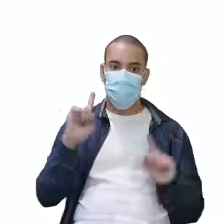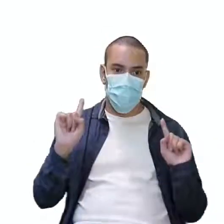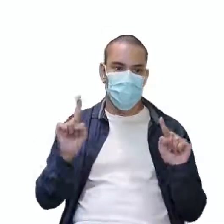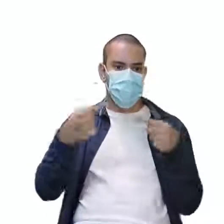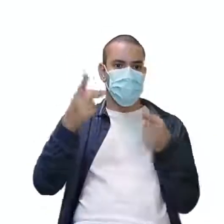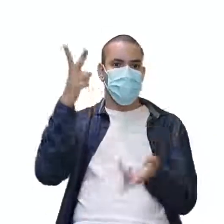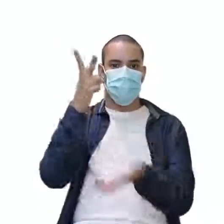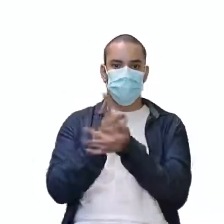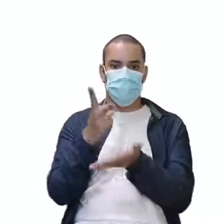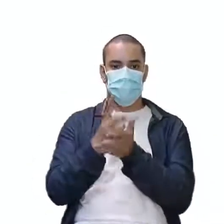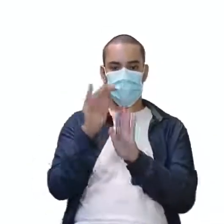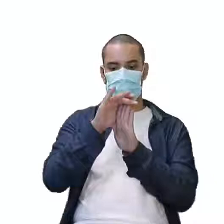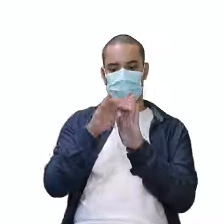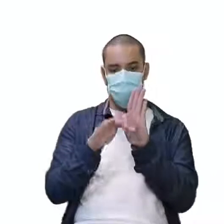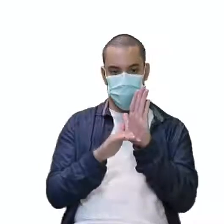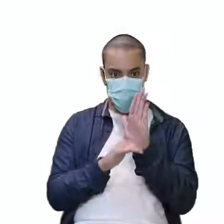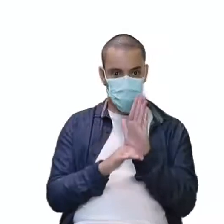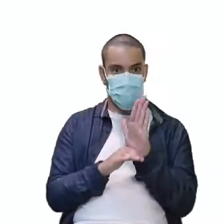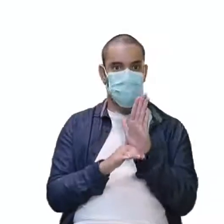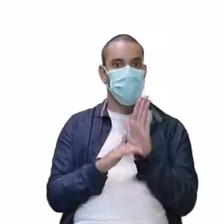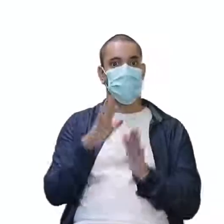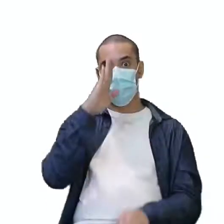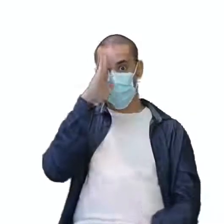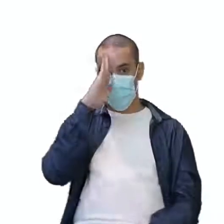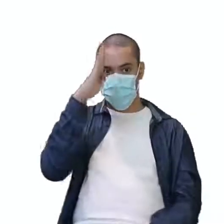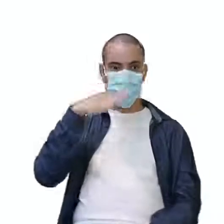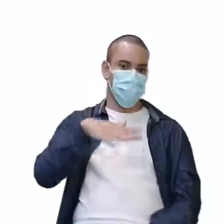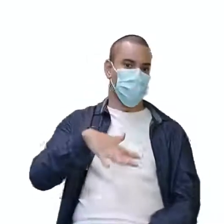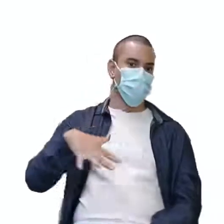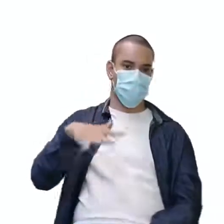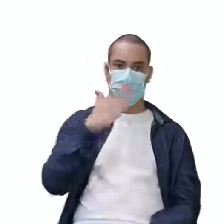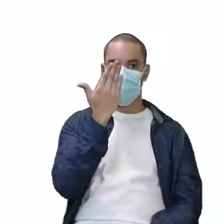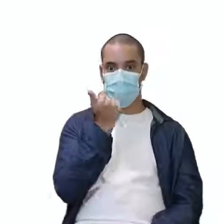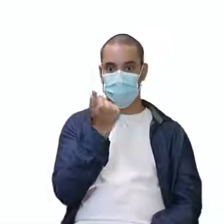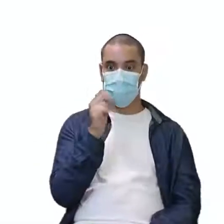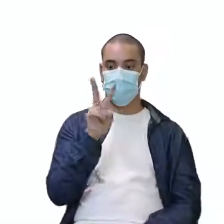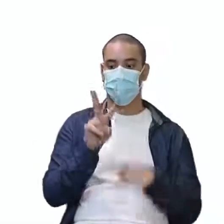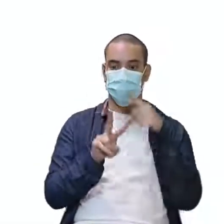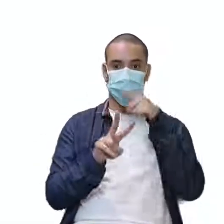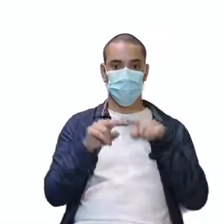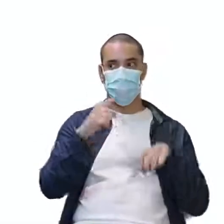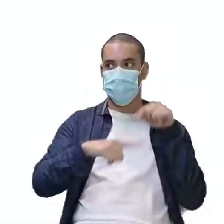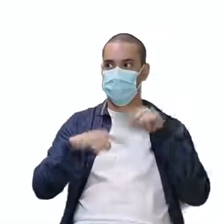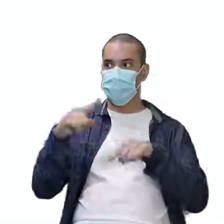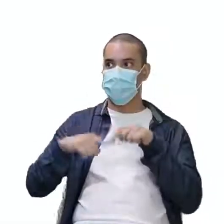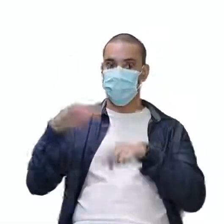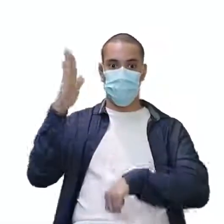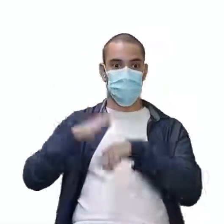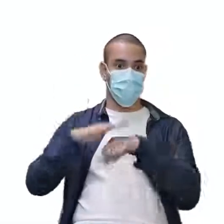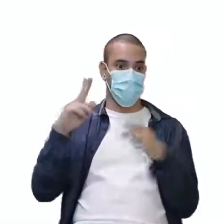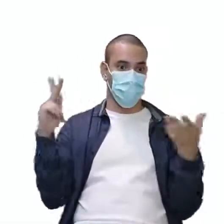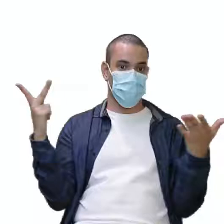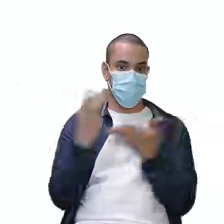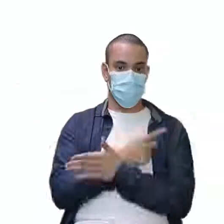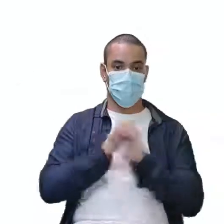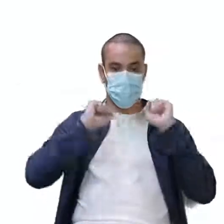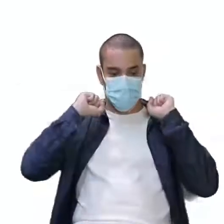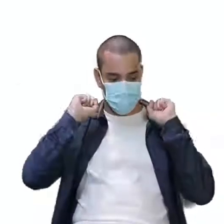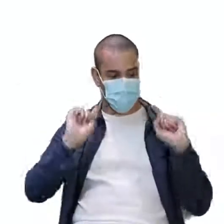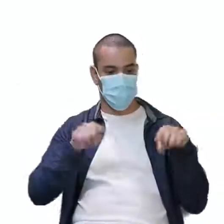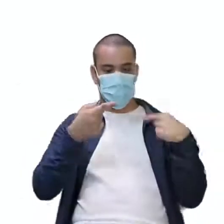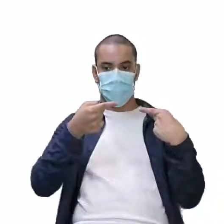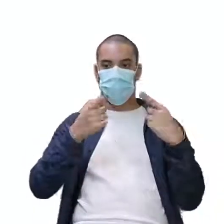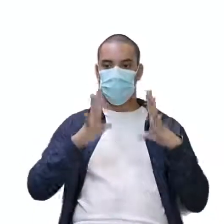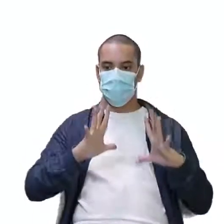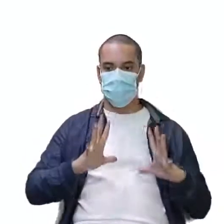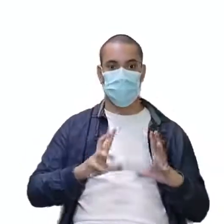pelos mesmos fatores ambientais, principalmente espaço e alimento. São os dois recursos que mais causam disputa,